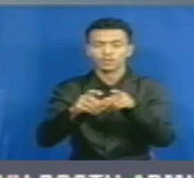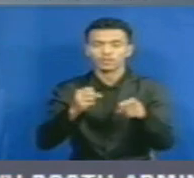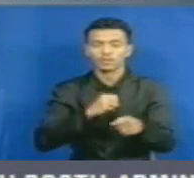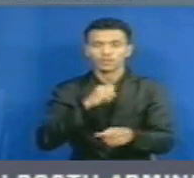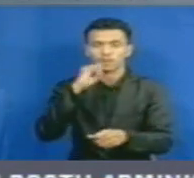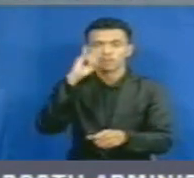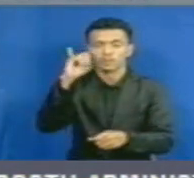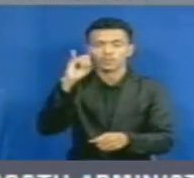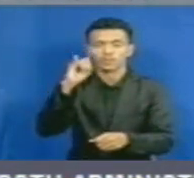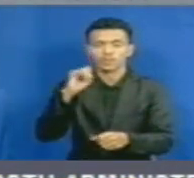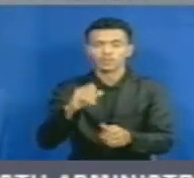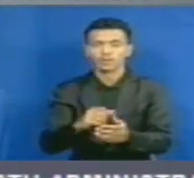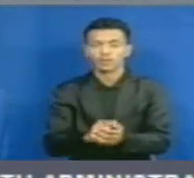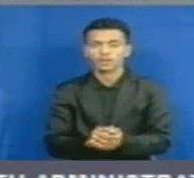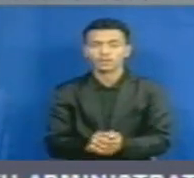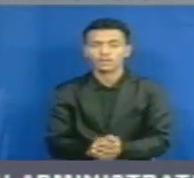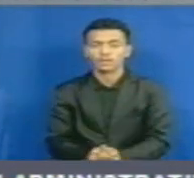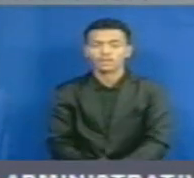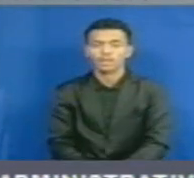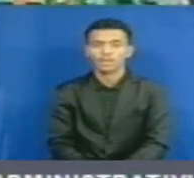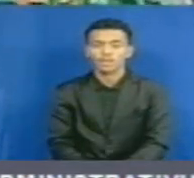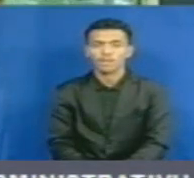suai Zumalai no Tilumar.